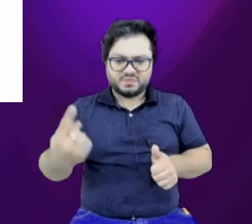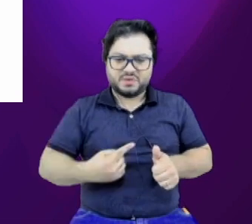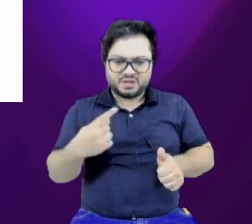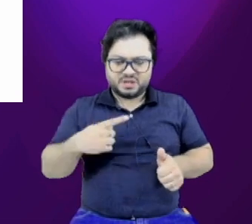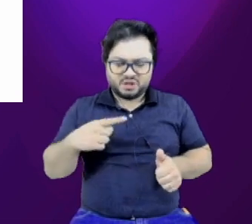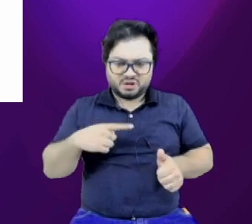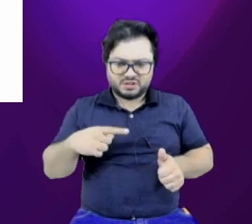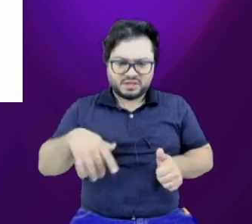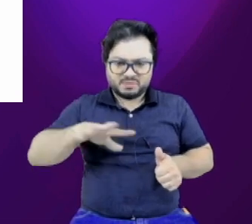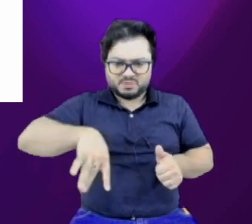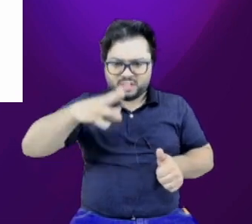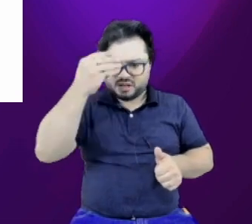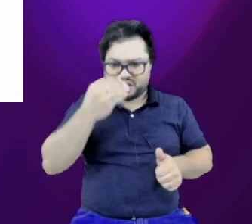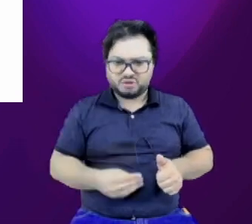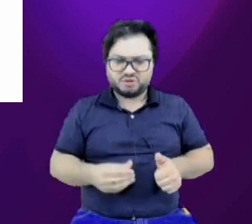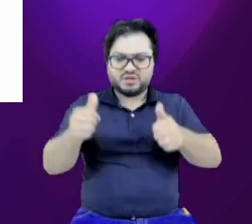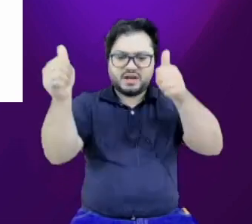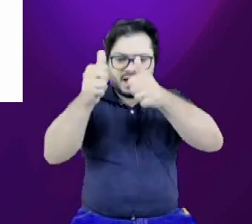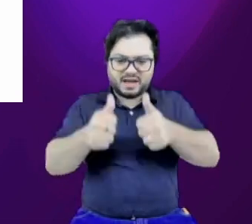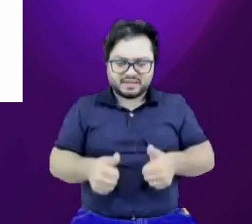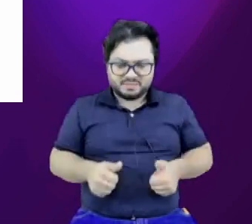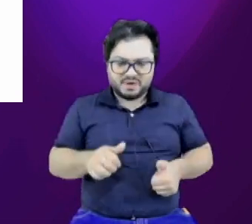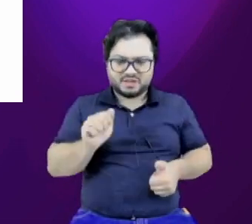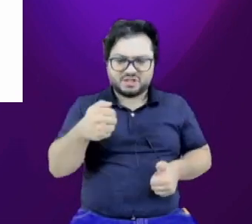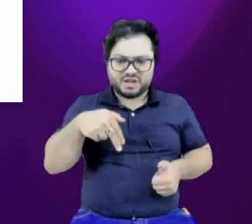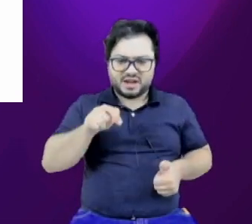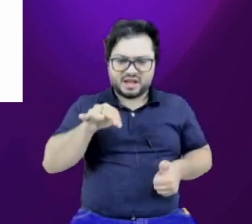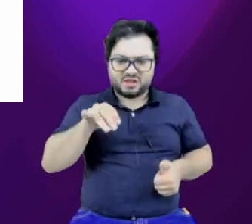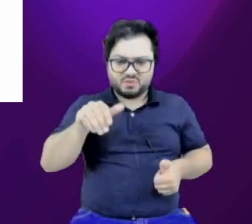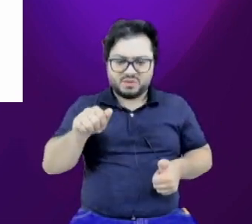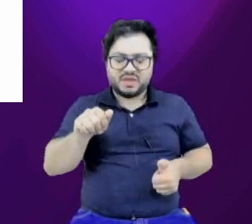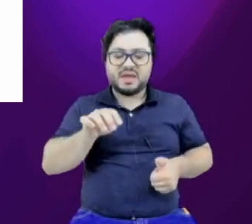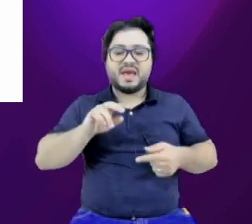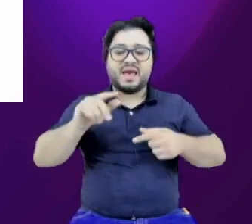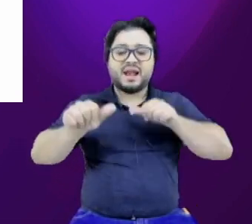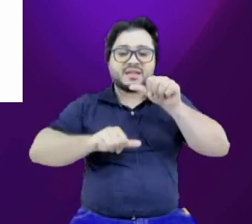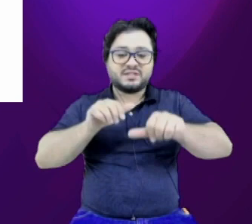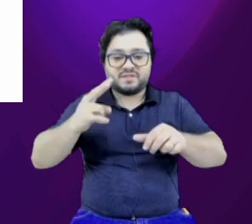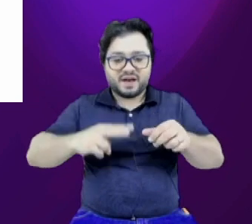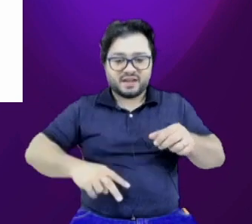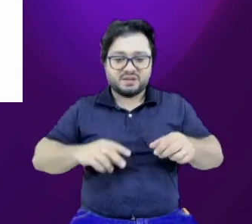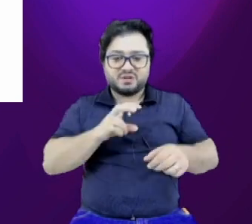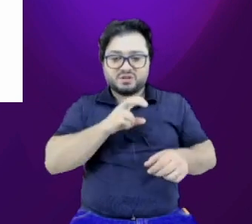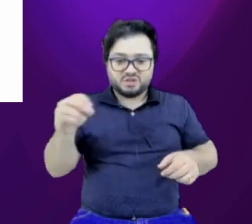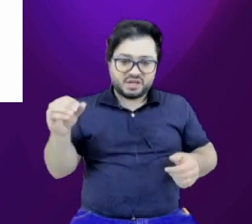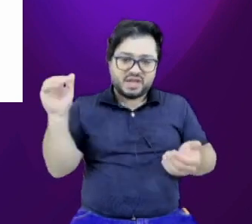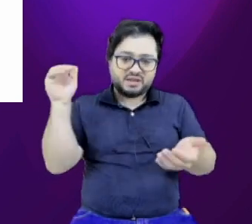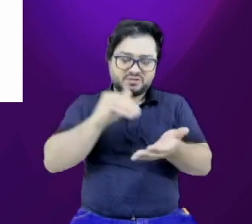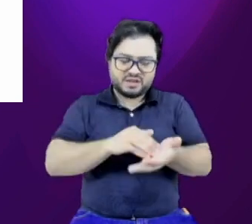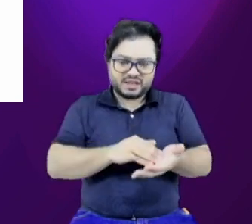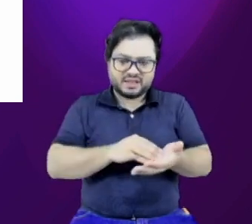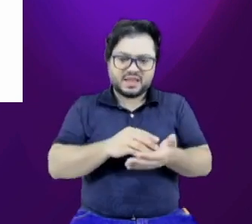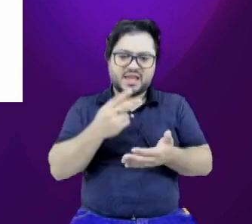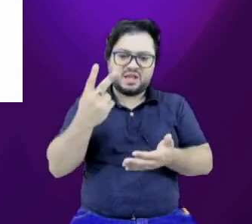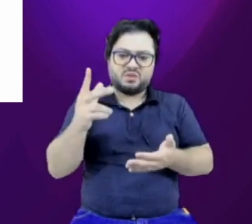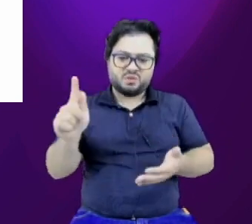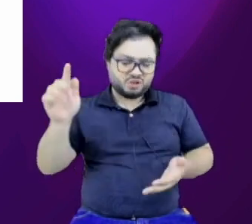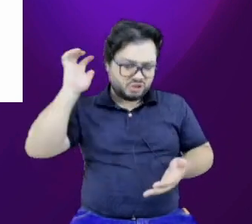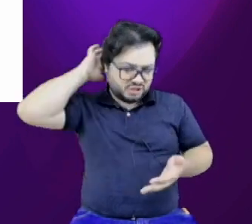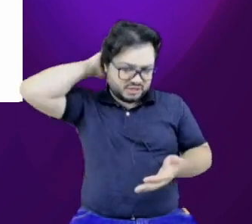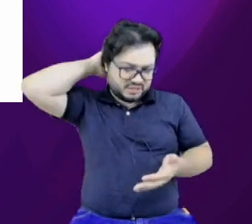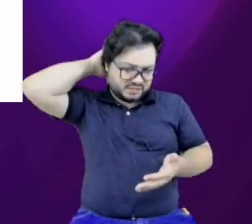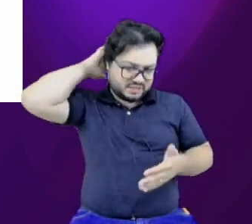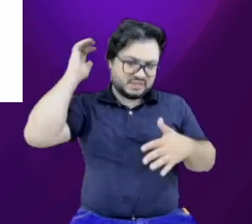para radiologia. As imagens de anatomia patológica, elas variam de 500 megabytes até 2 gigas. Então,